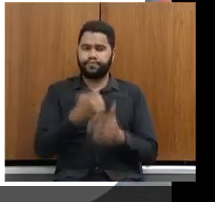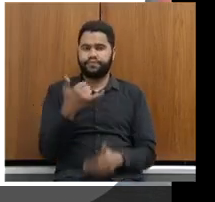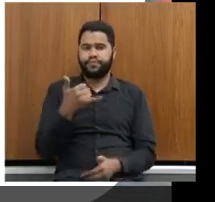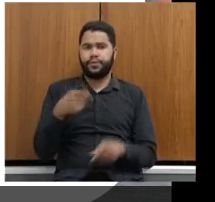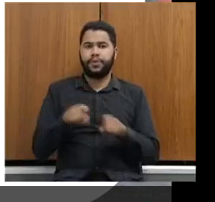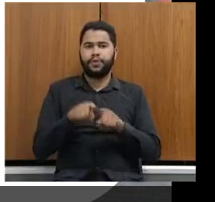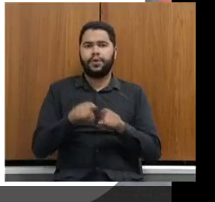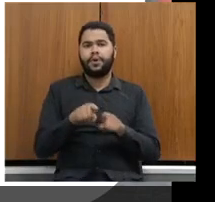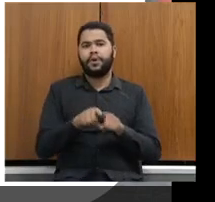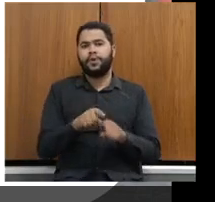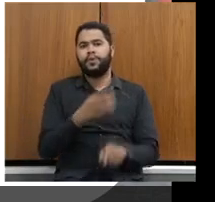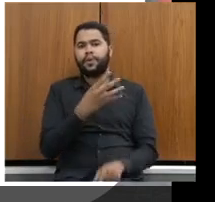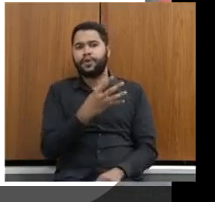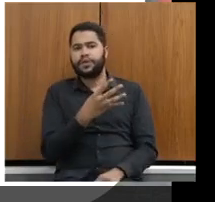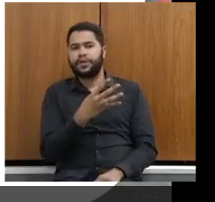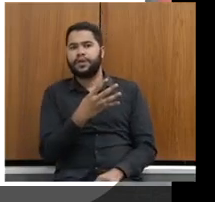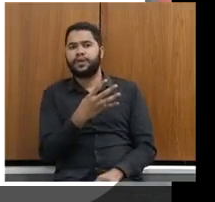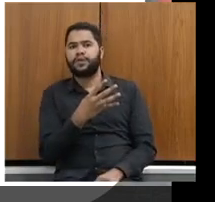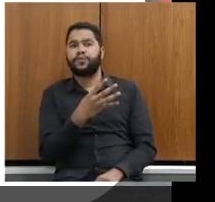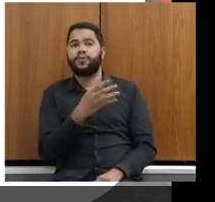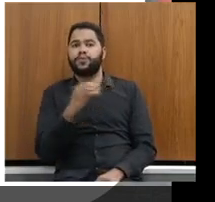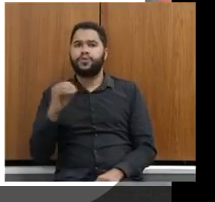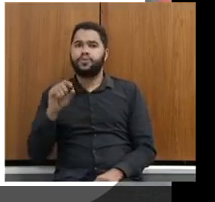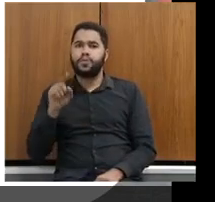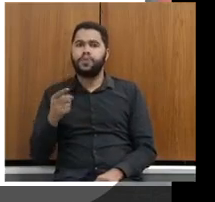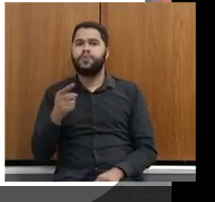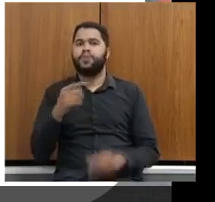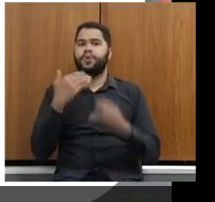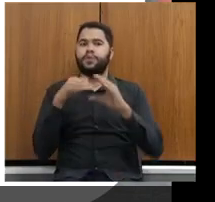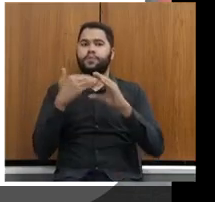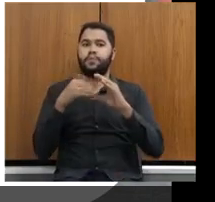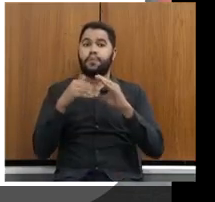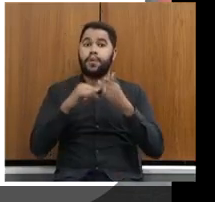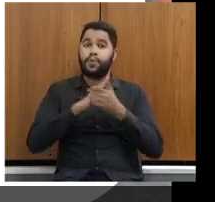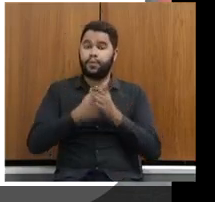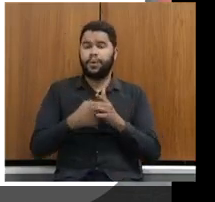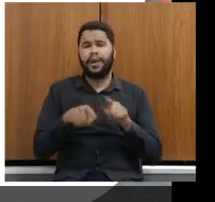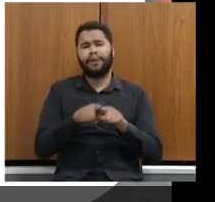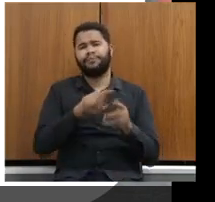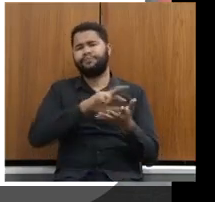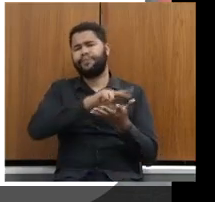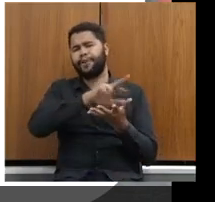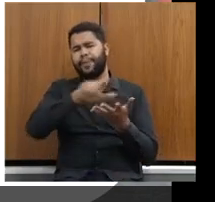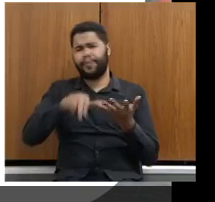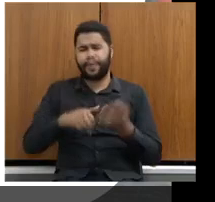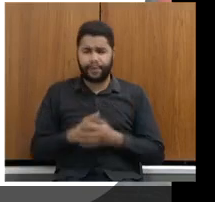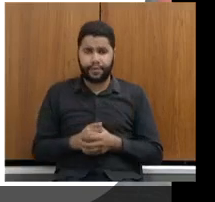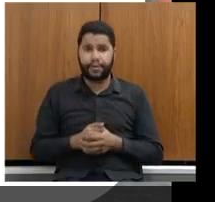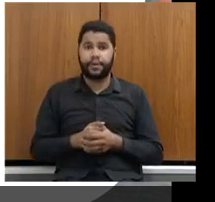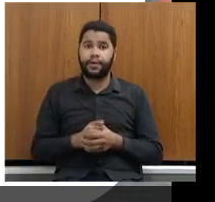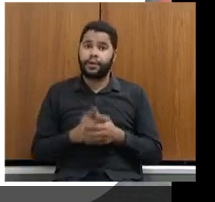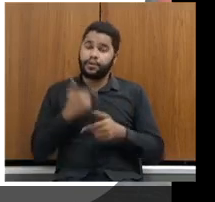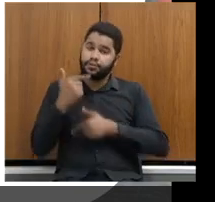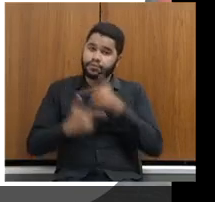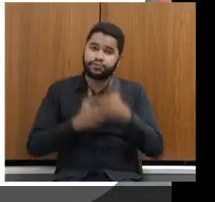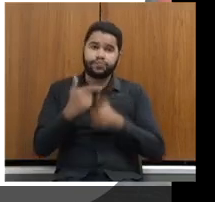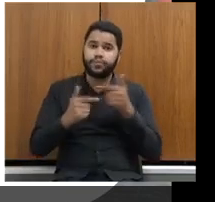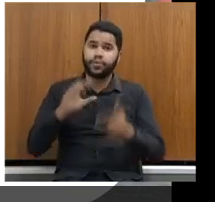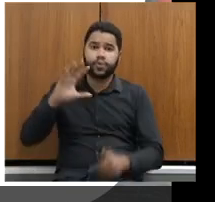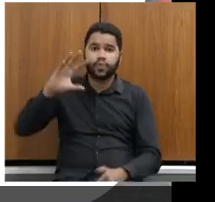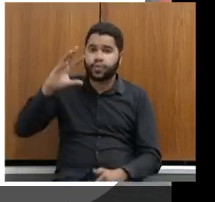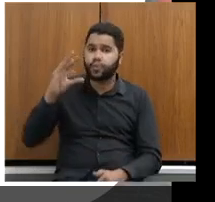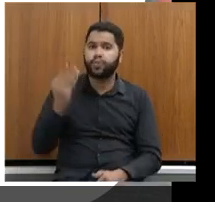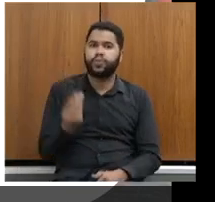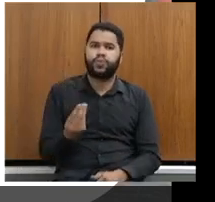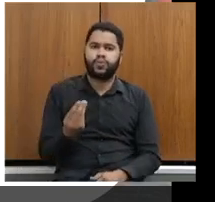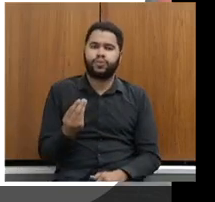4.700 aproximadamente em mês bloqueado 151 de bloqueio infinito essa essa atividade como um todo